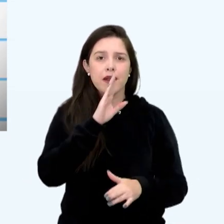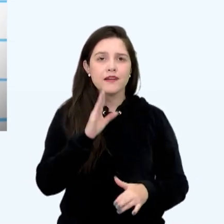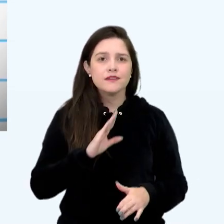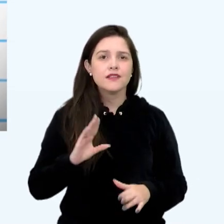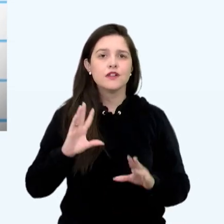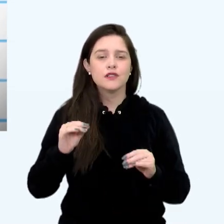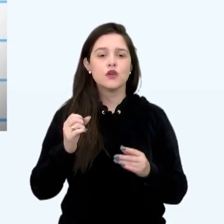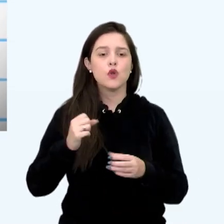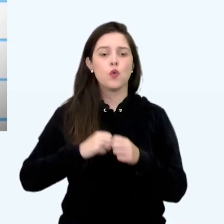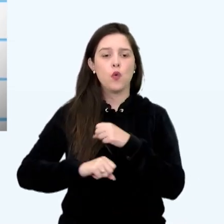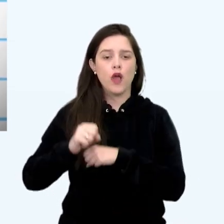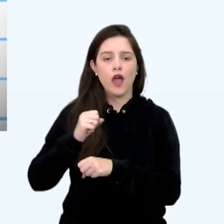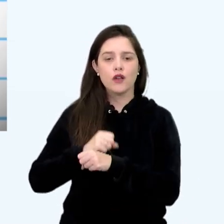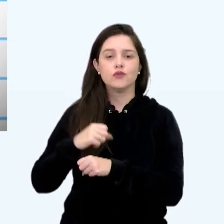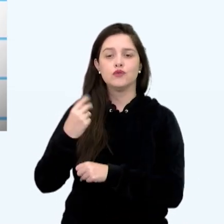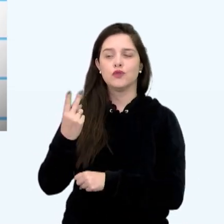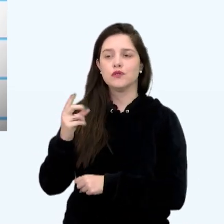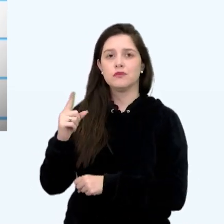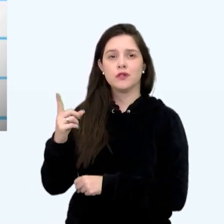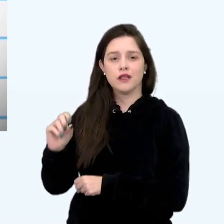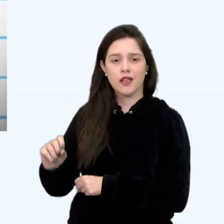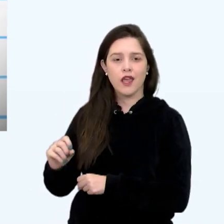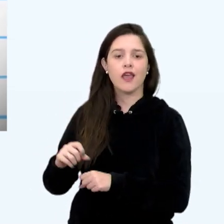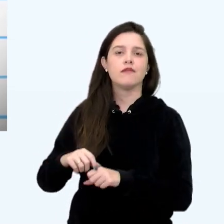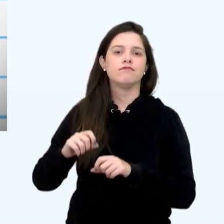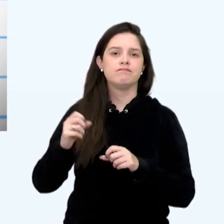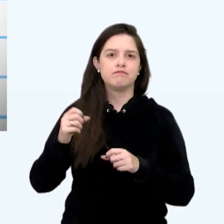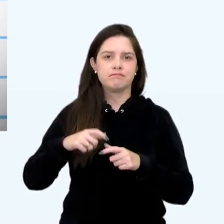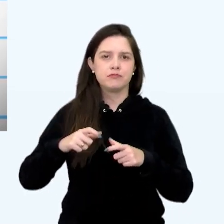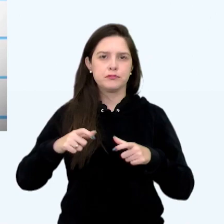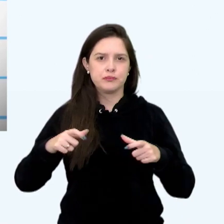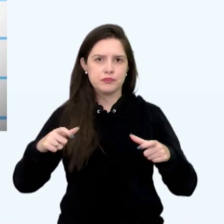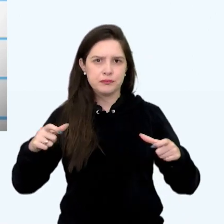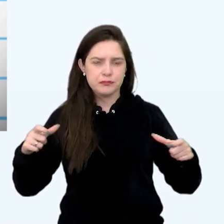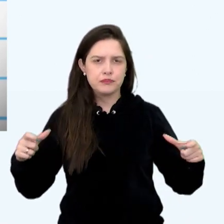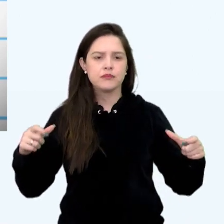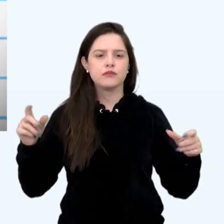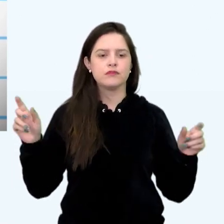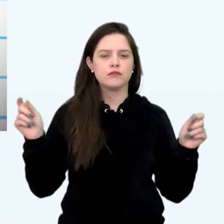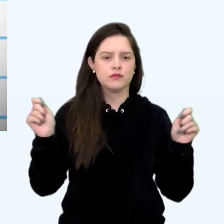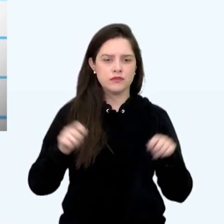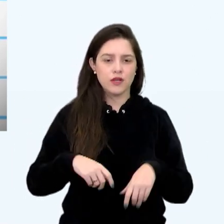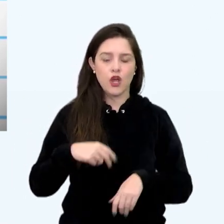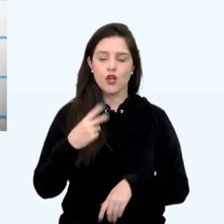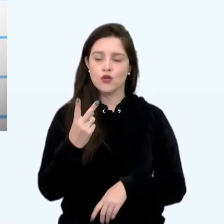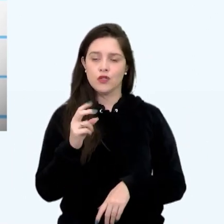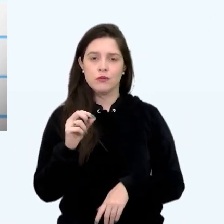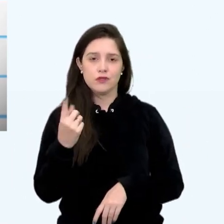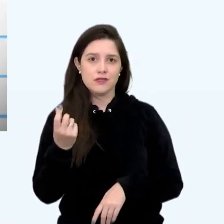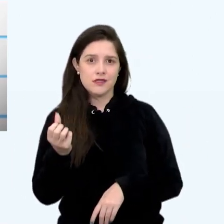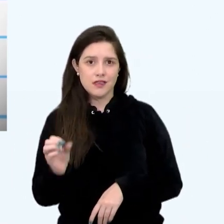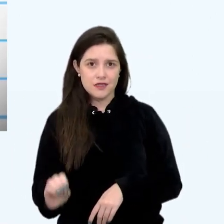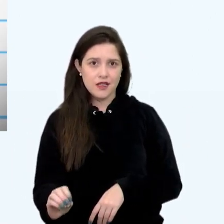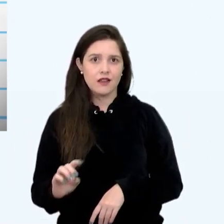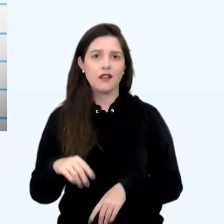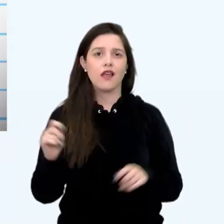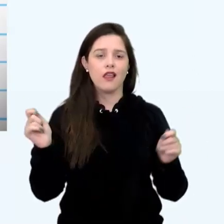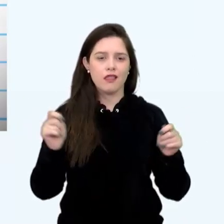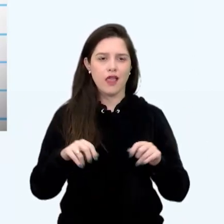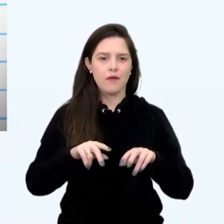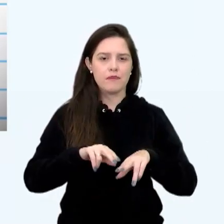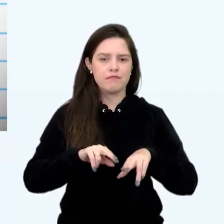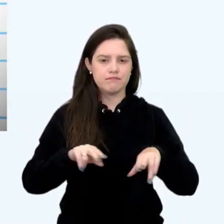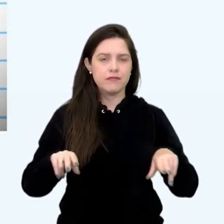desde 2010 até o formato que ela provavelmente terá em 2060, se mantidas as tendências observadas atualmente.